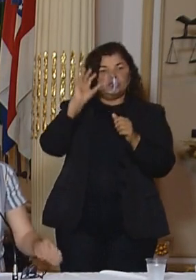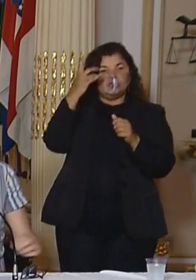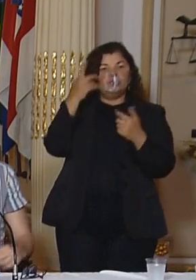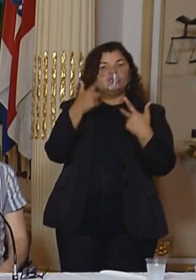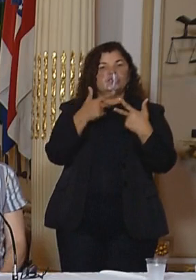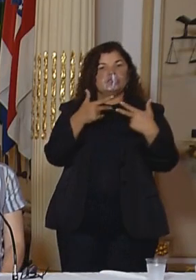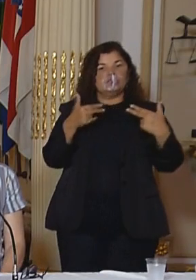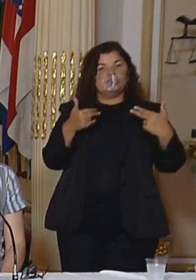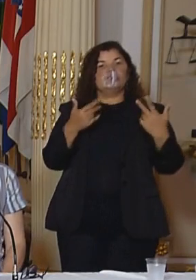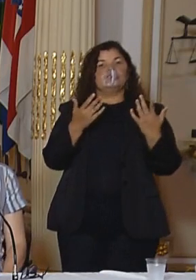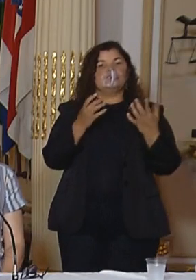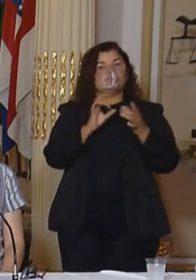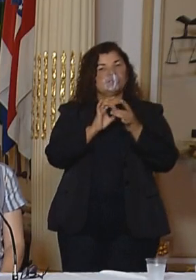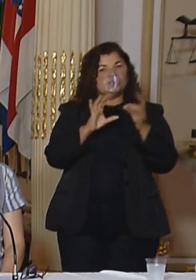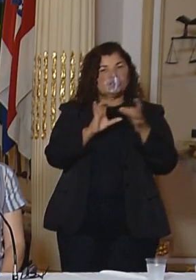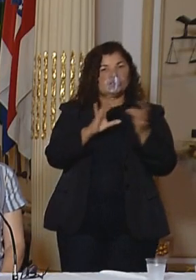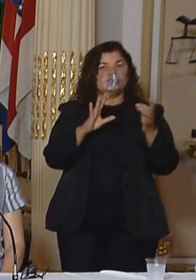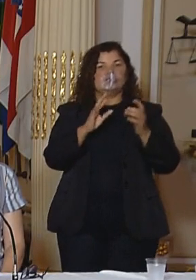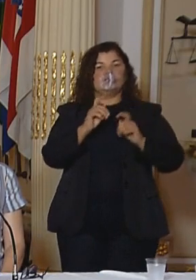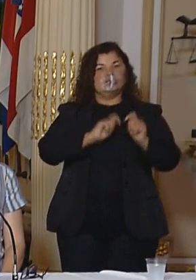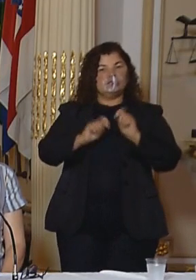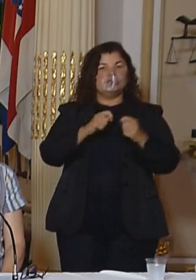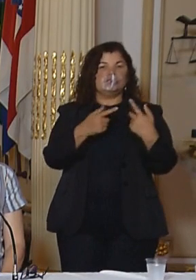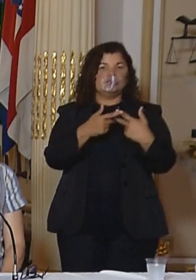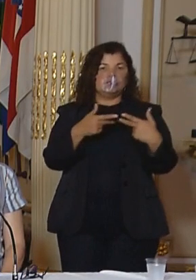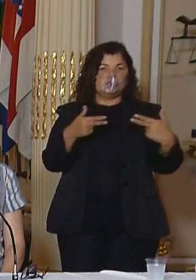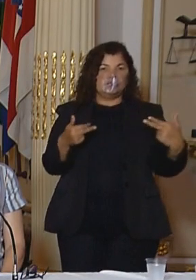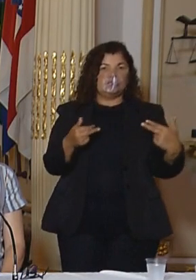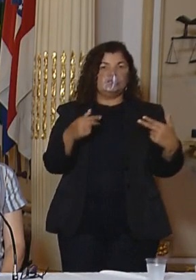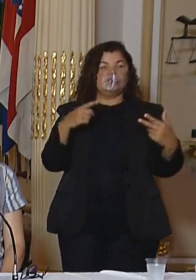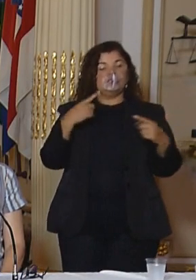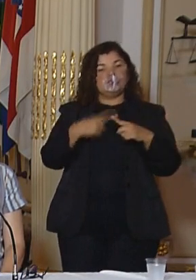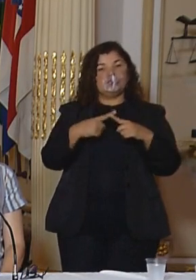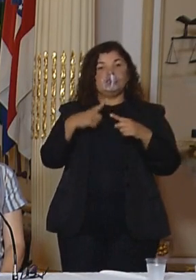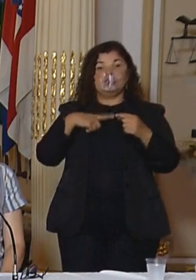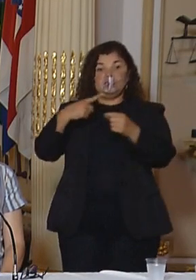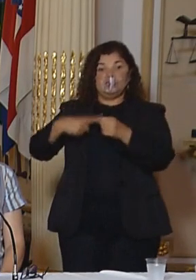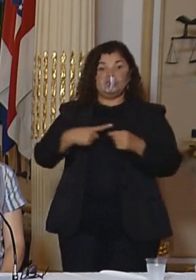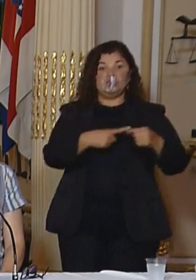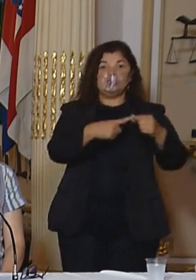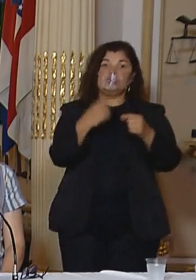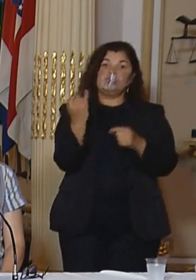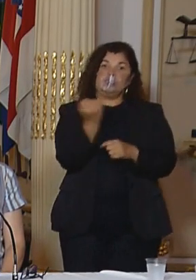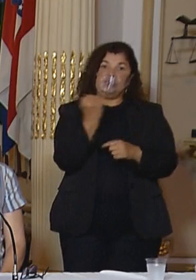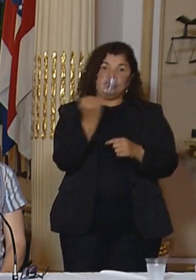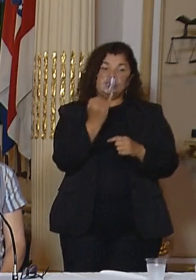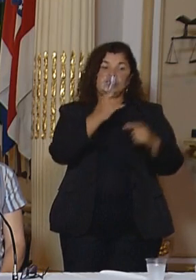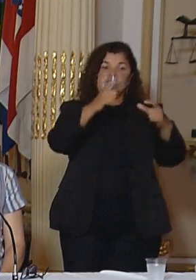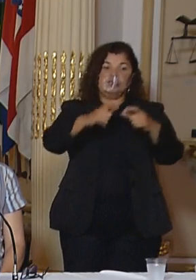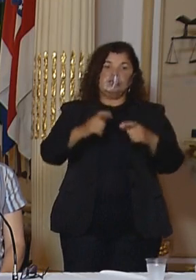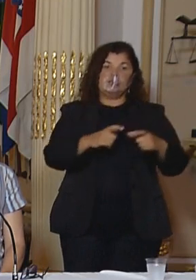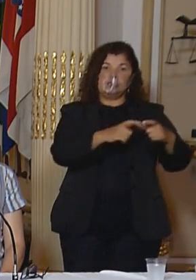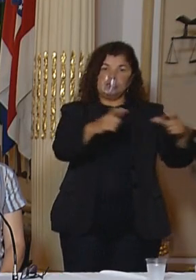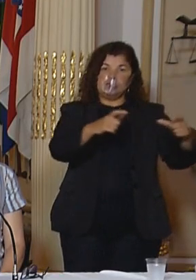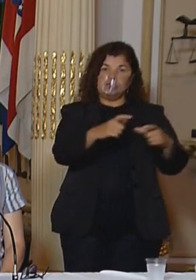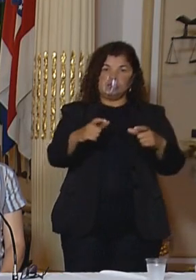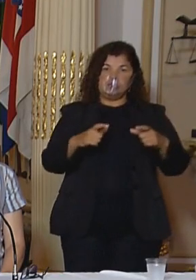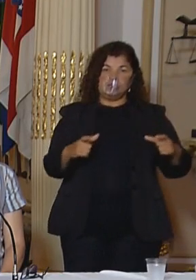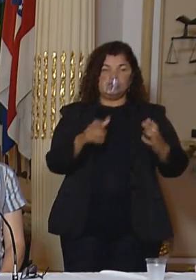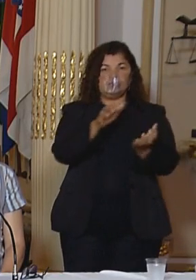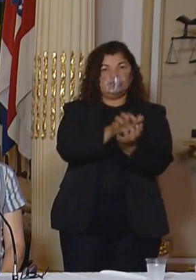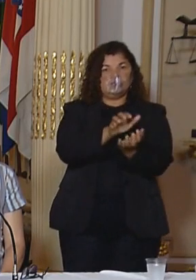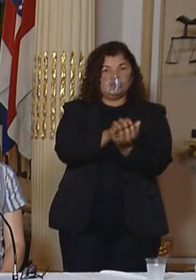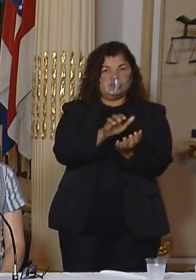decisões, em especial quando elas envolvem alguns municípios importantes dessas macro-regiões.